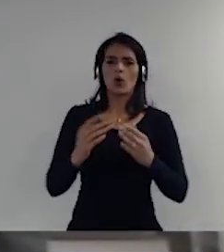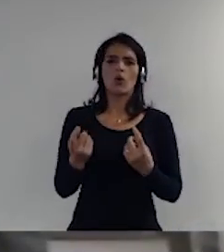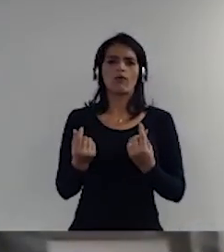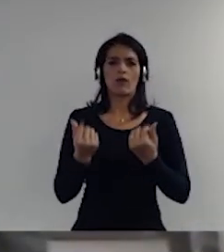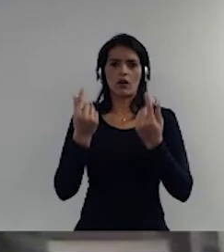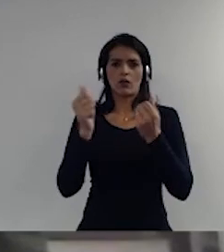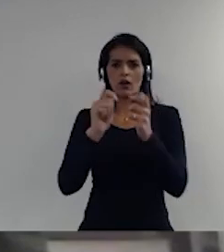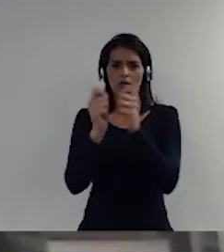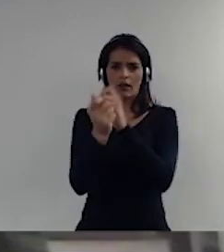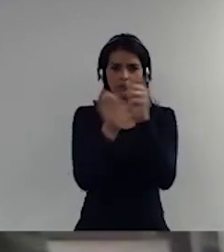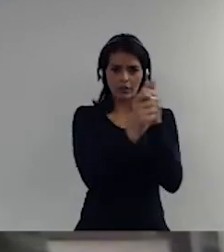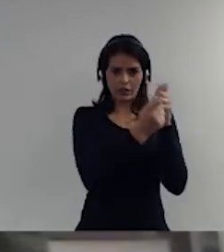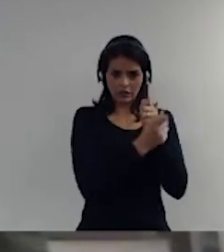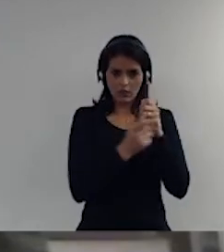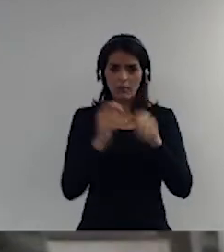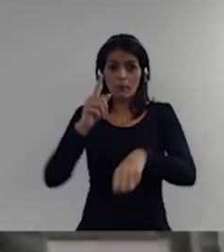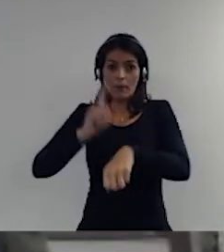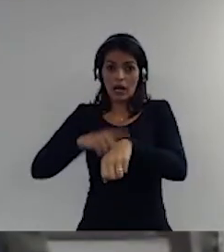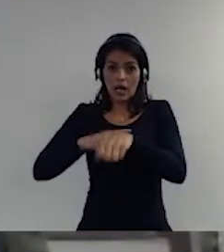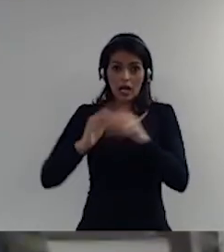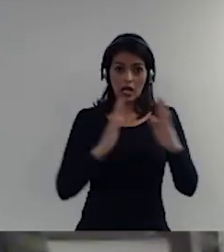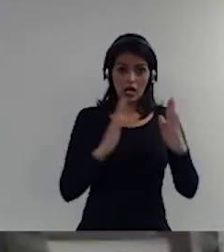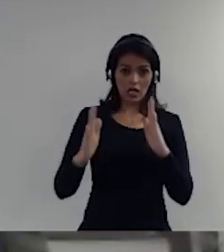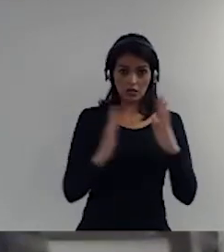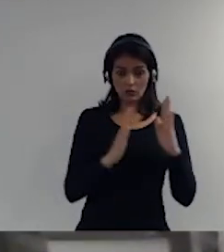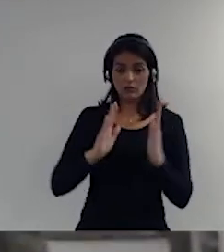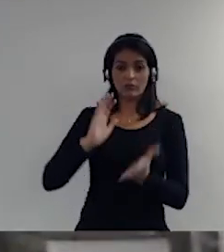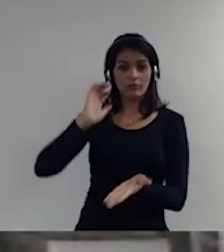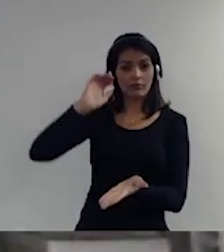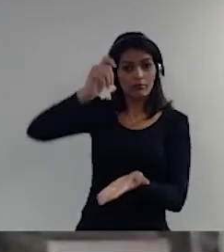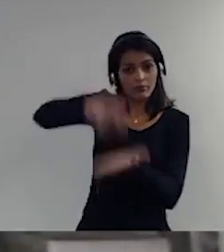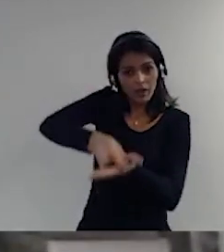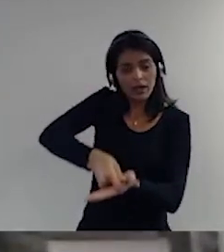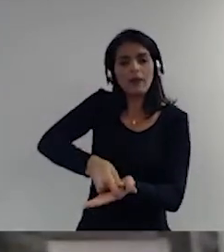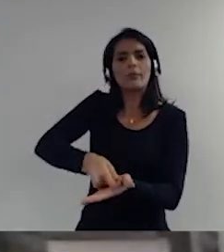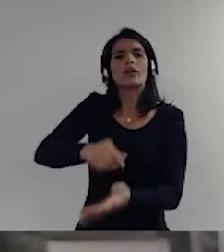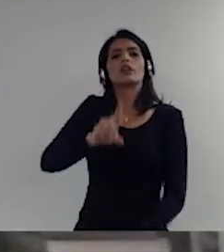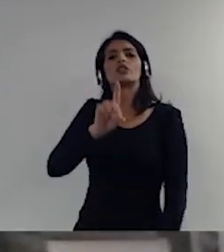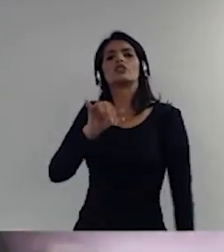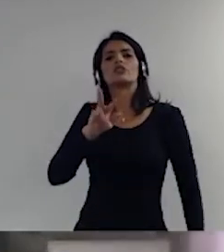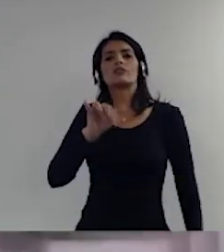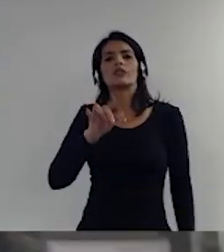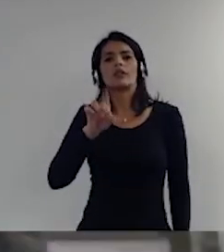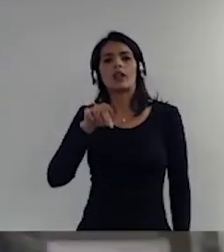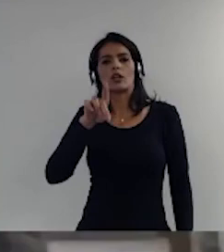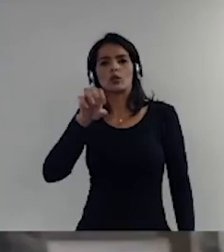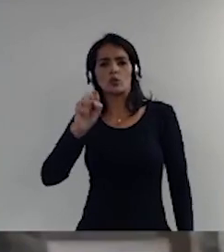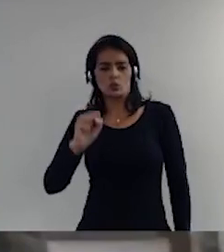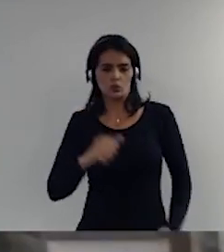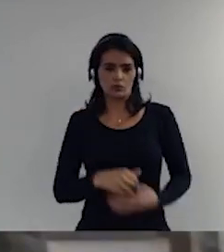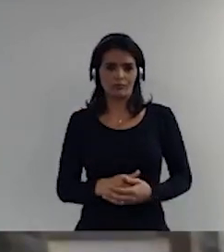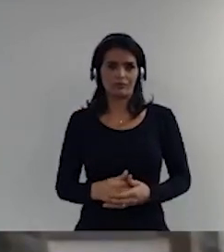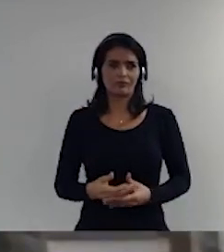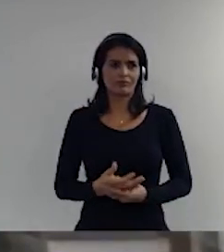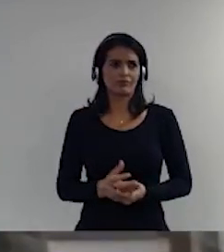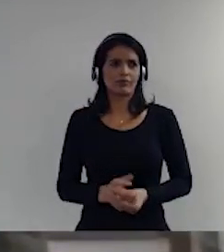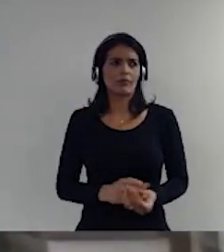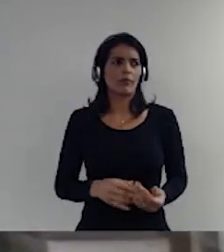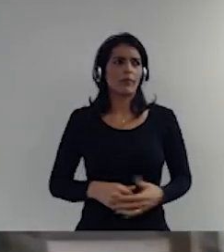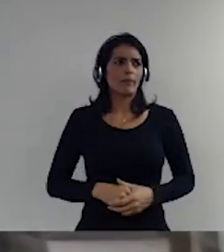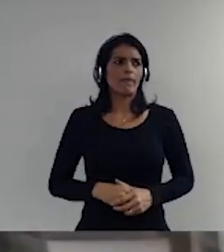por adaptações do prazo para o pagamento dos dividendos, que foi estendido de uma maneira